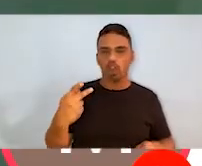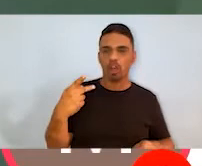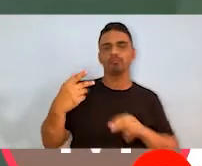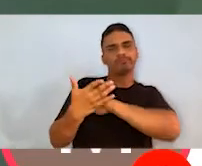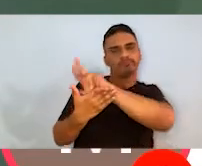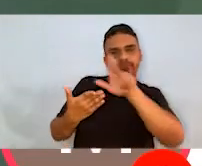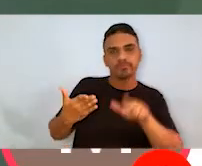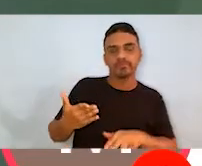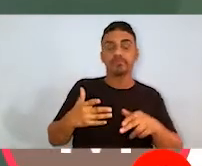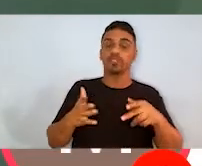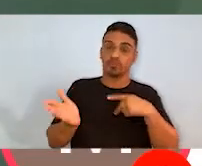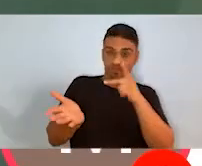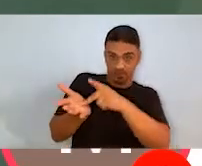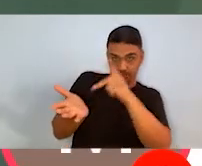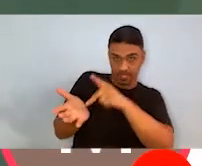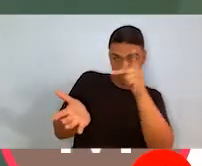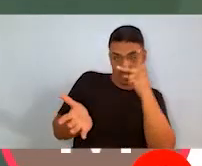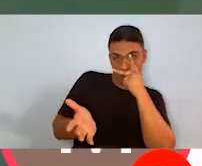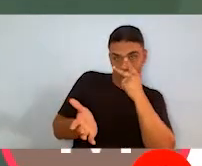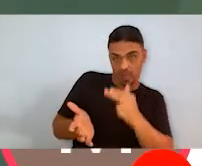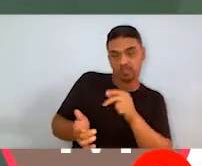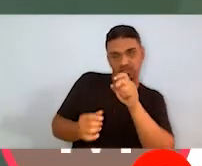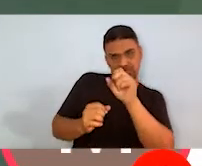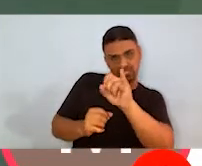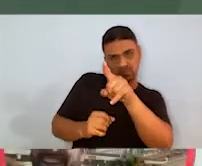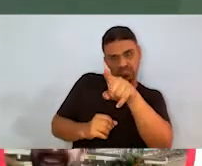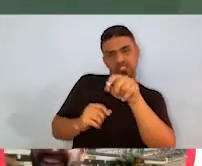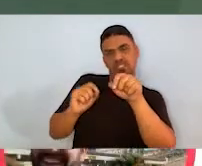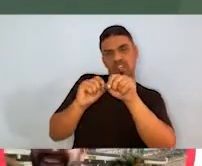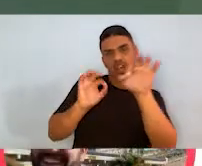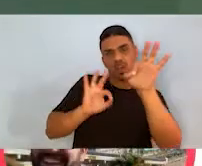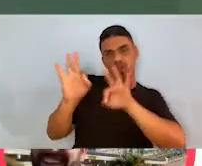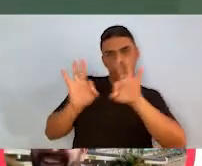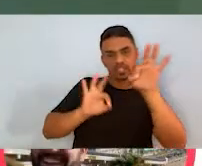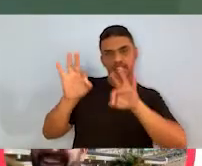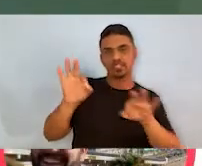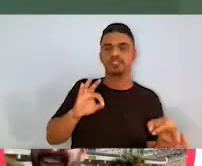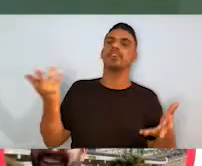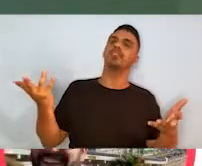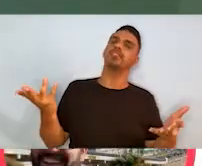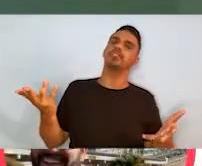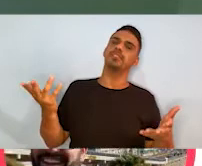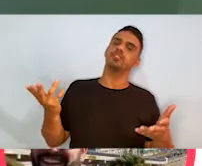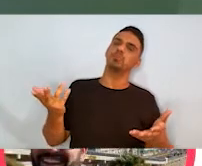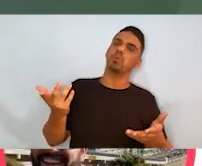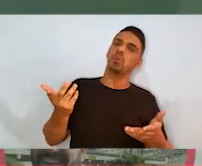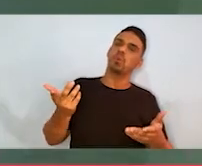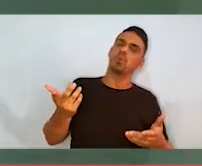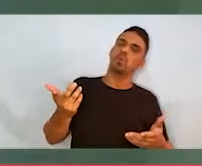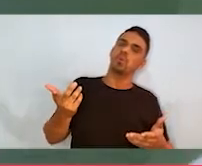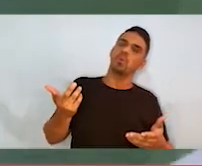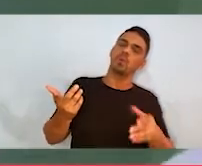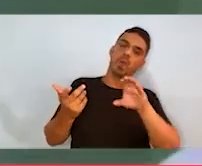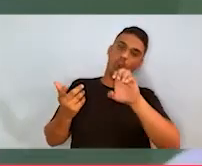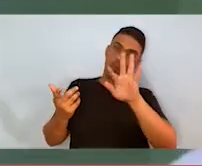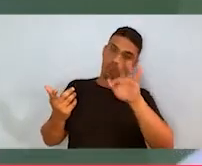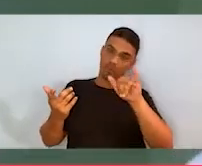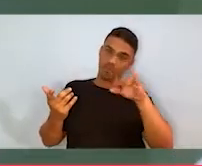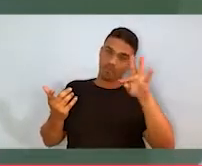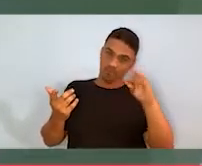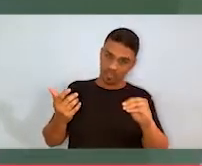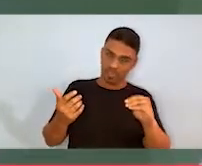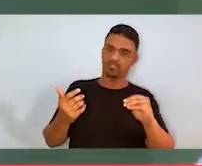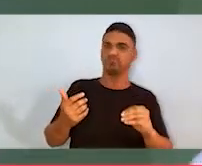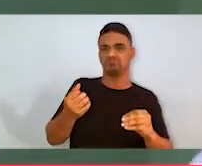assim, como eu falei, é válido se você está realçando um aspecto do pixel art, se você está querendo dar um efeito. Por exemplo, eu acho muito